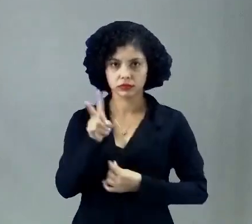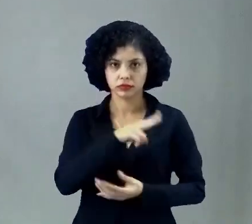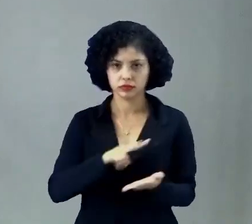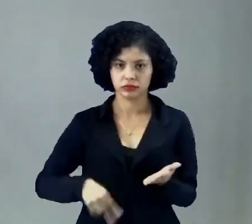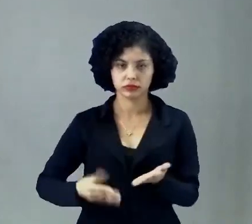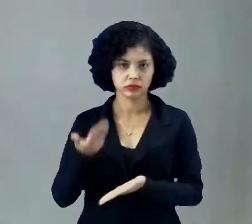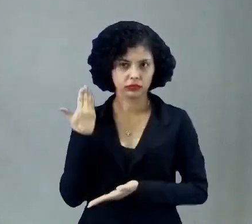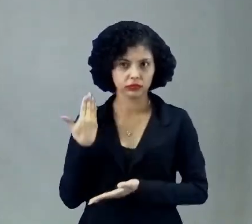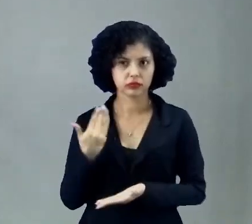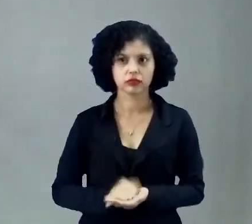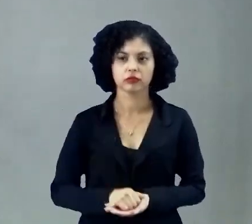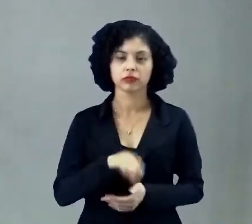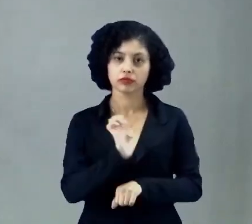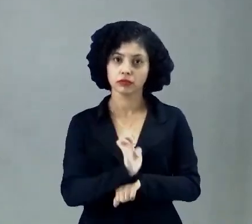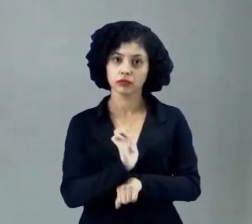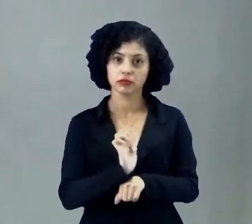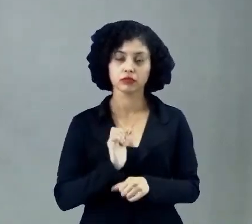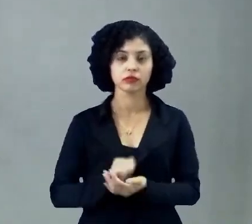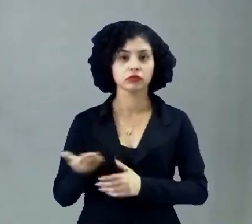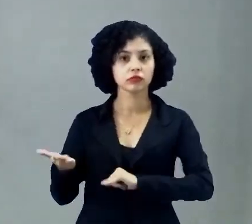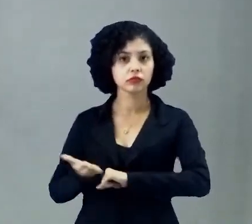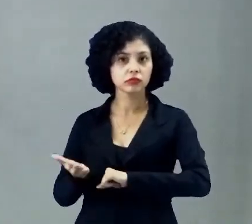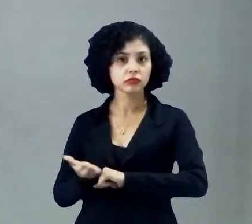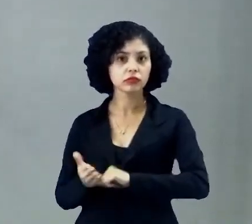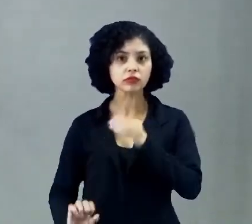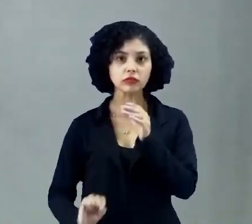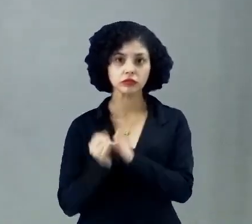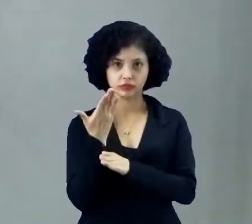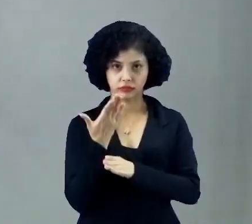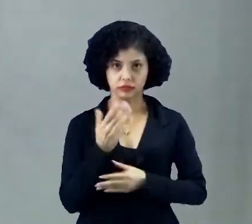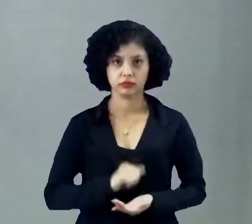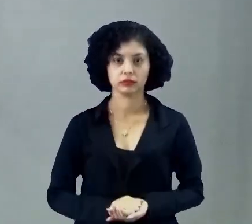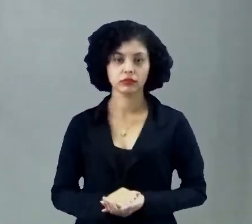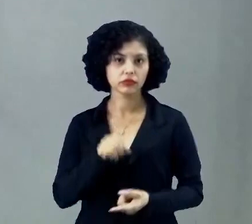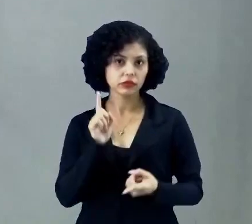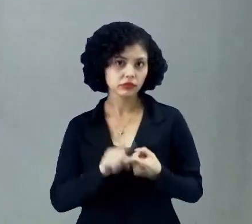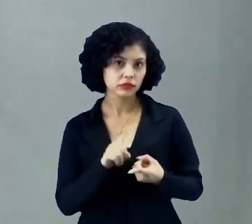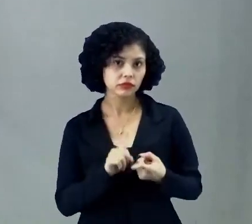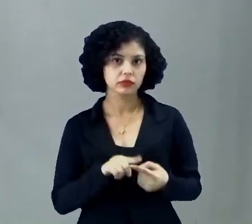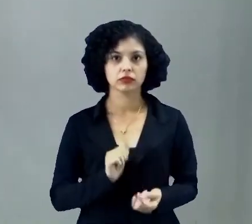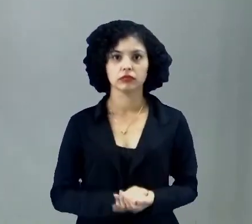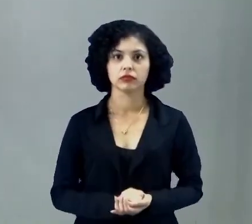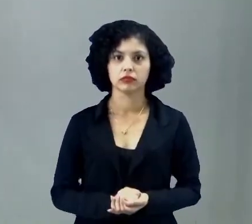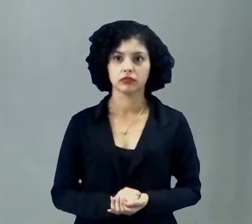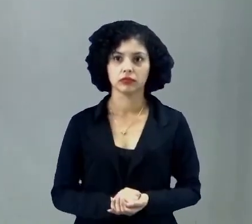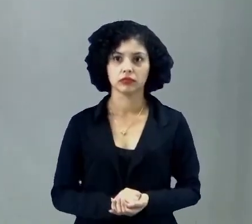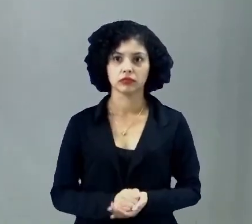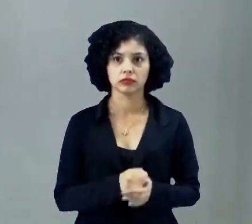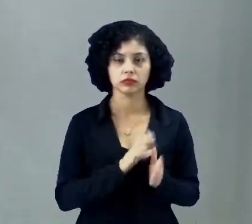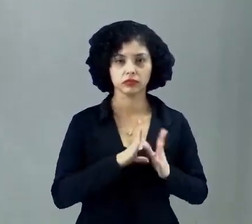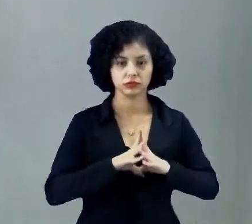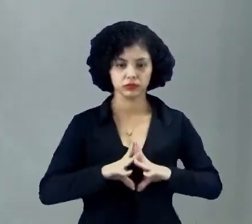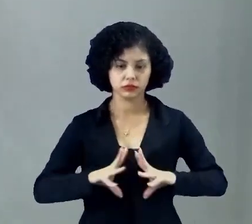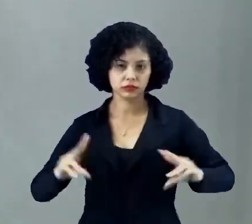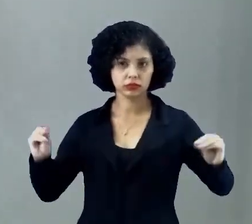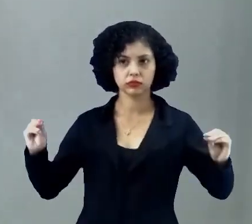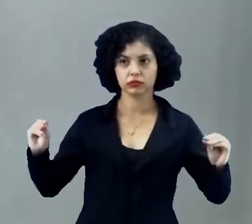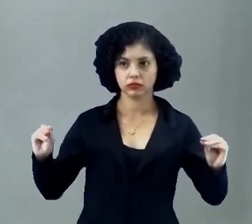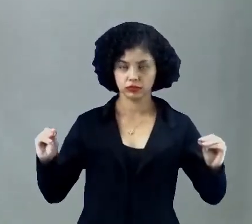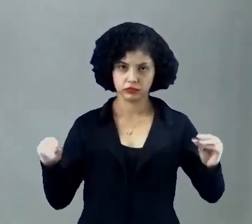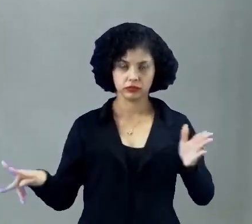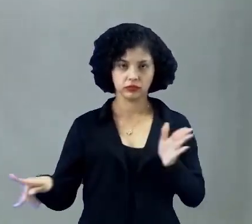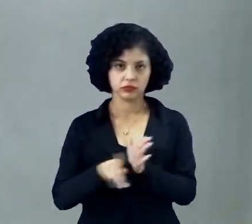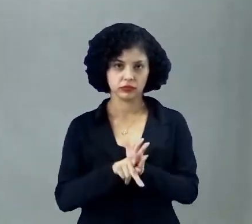todos vocês, o Estado moderno ele surgiu por conta dessa desagregação